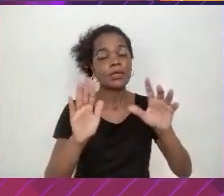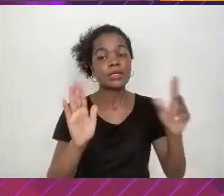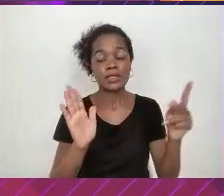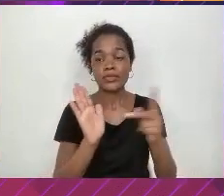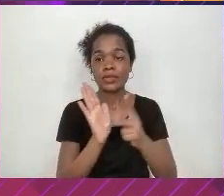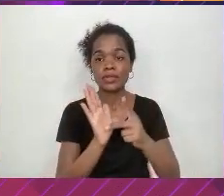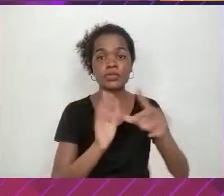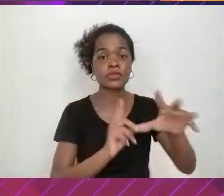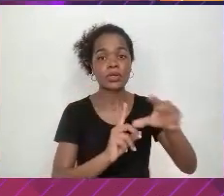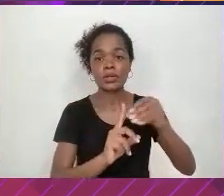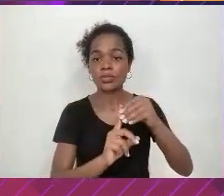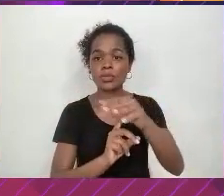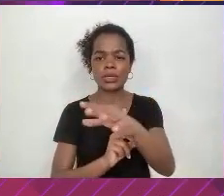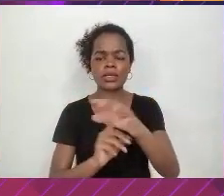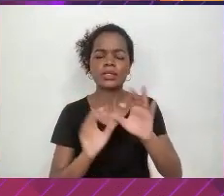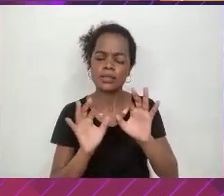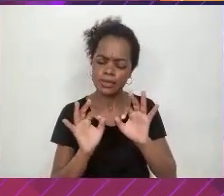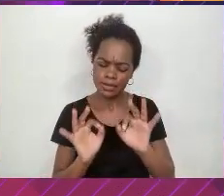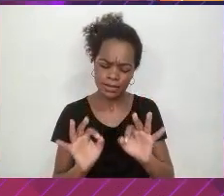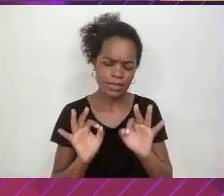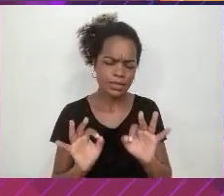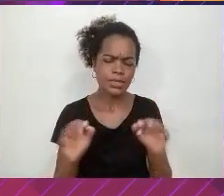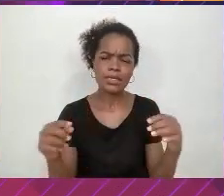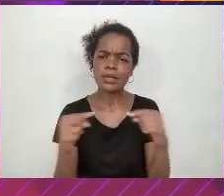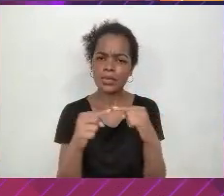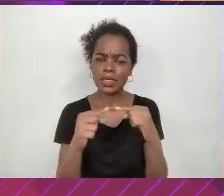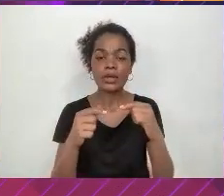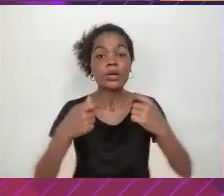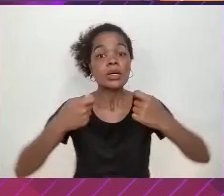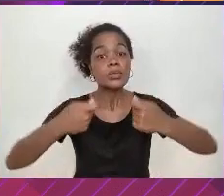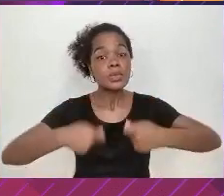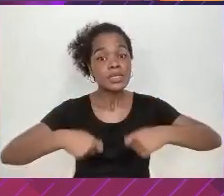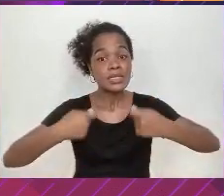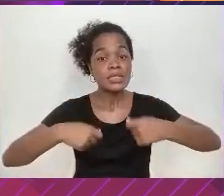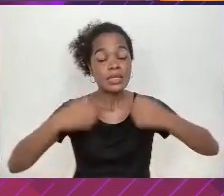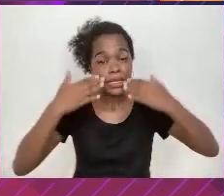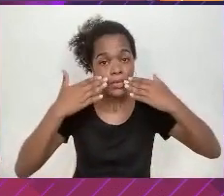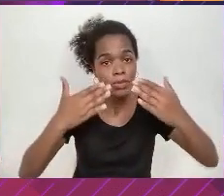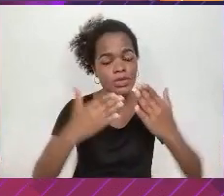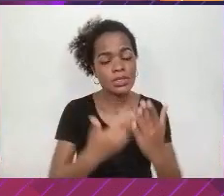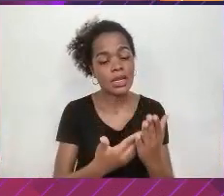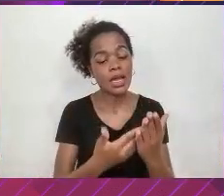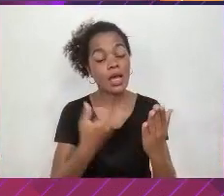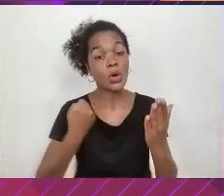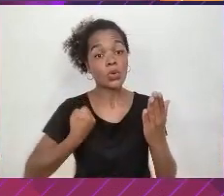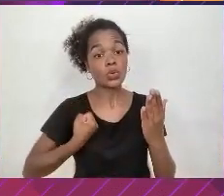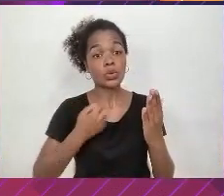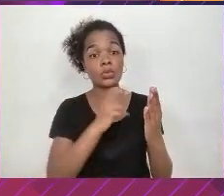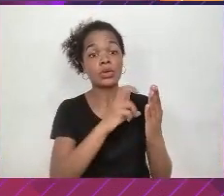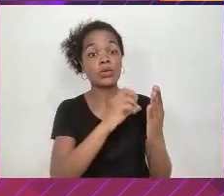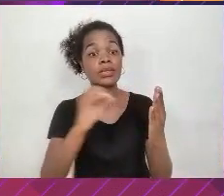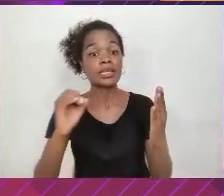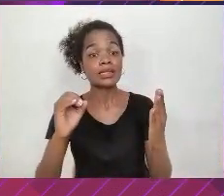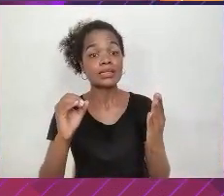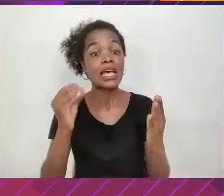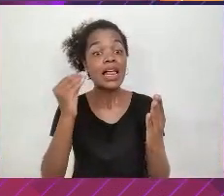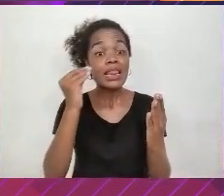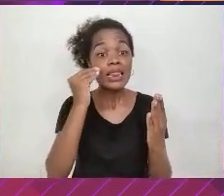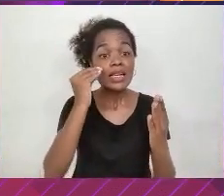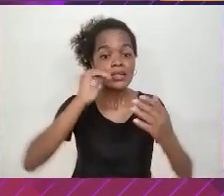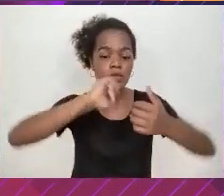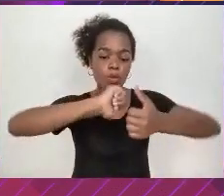com o comportamento correto. Ela deveria, sim, trazer esse 500, porque quando a gente fala em teste de qualidade, a gente vai testar o